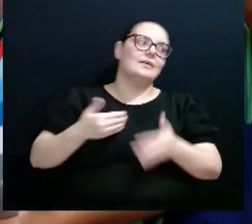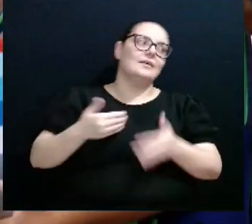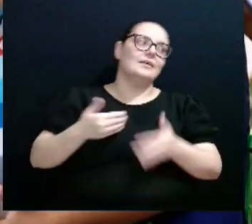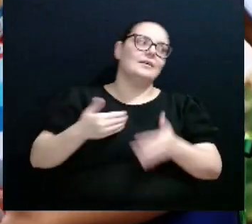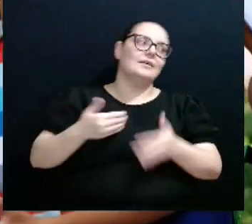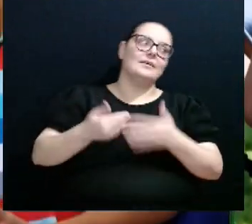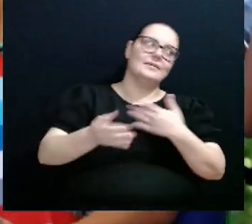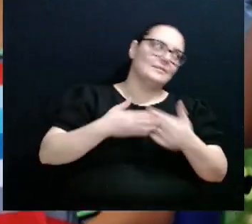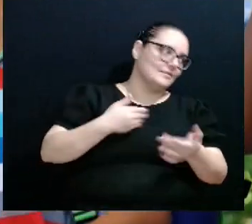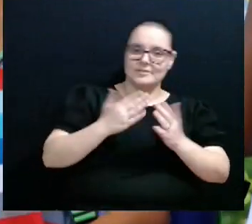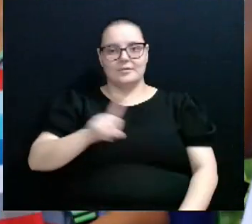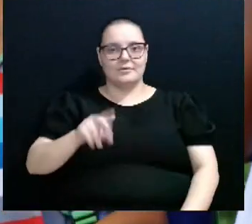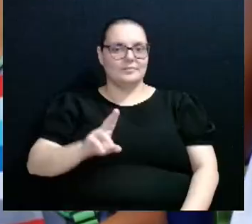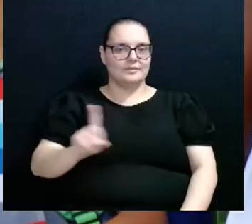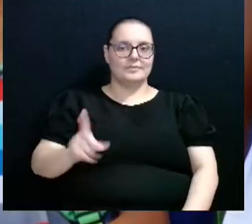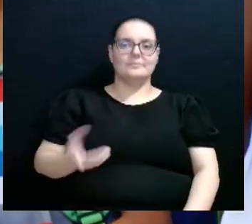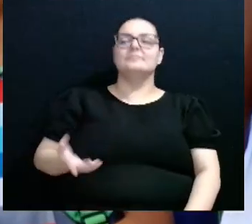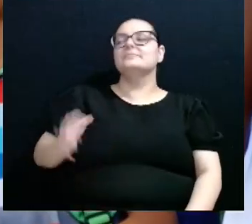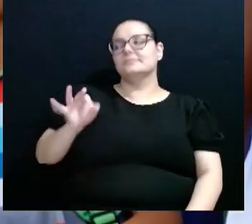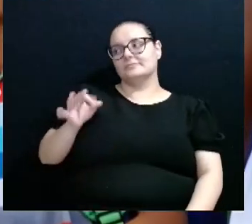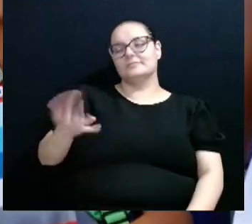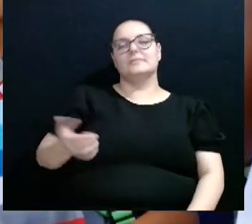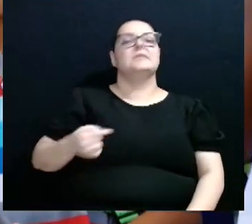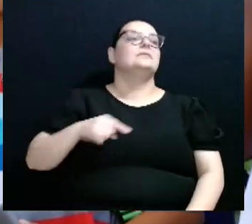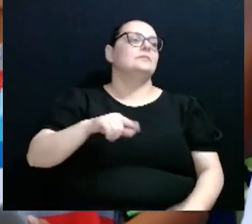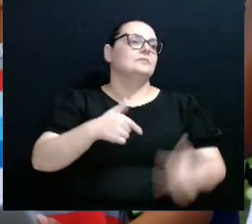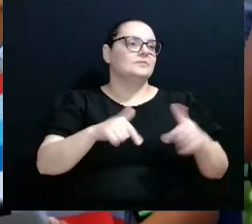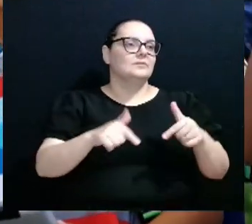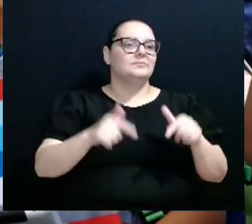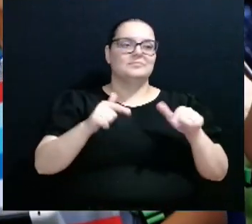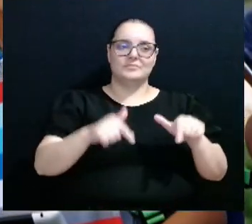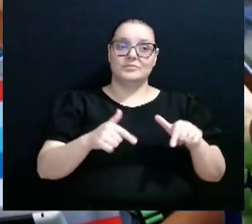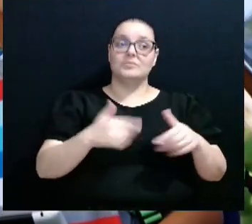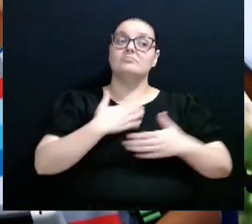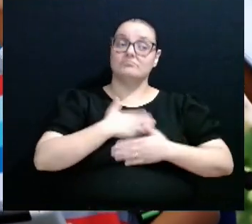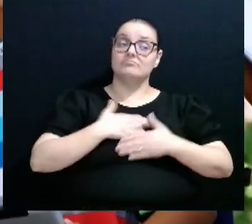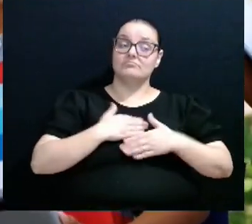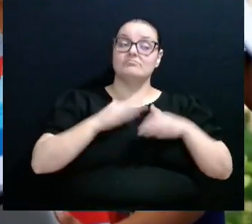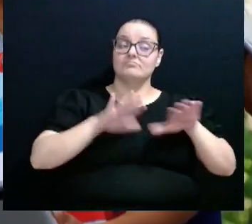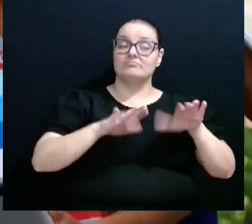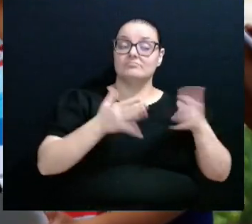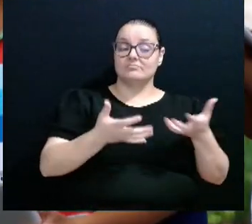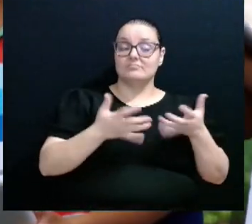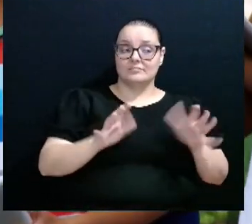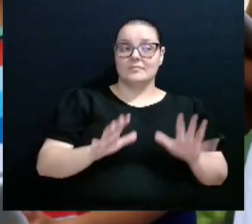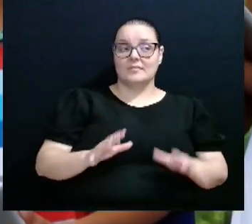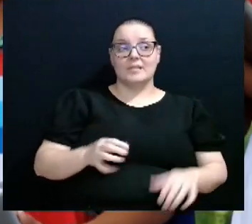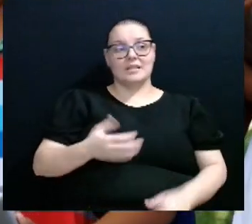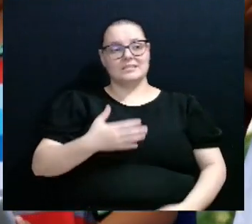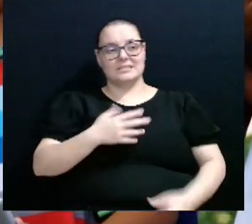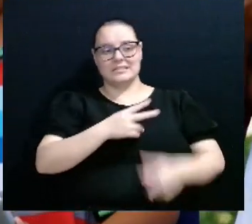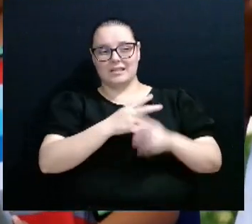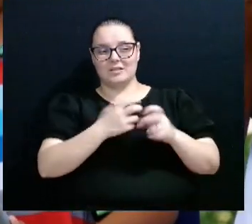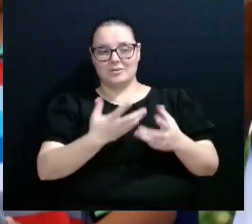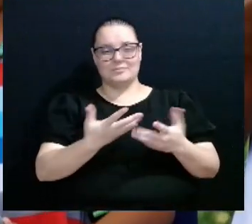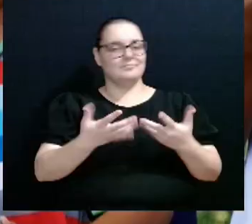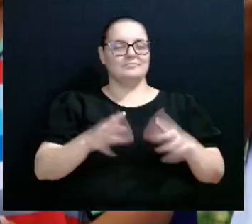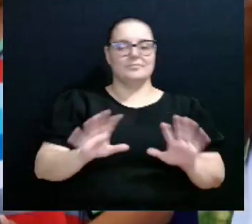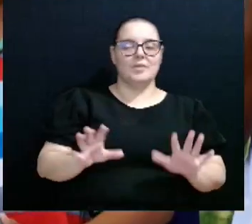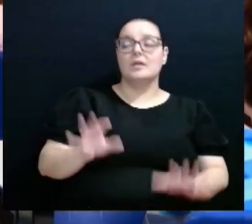Sim, escola Se você ou não. vai no trabalho, se o ambiente é agradável, você quer ficar. Exatamente. Se não é, você não quer. Você